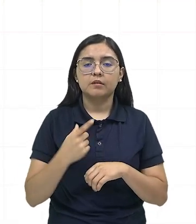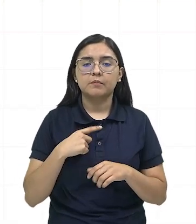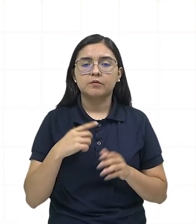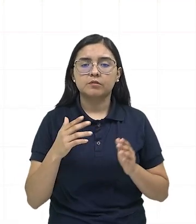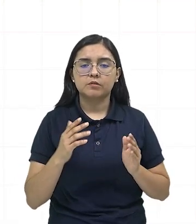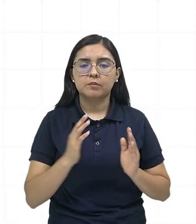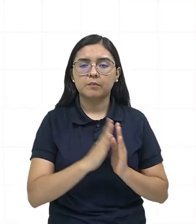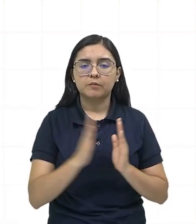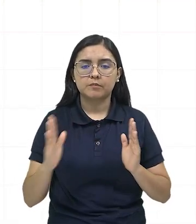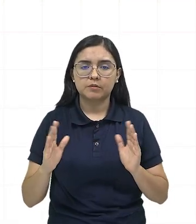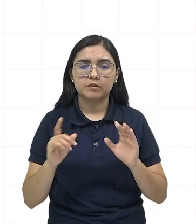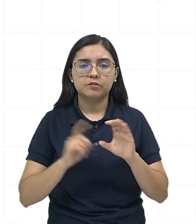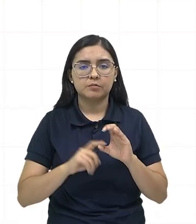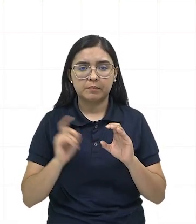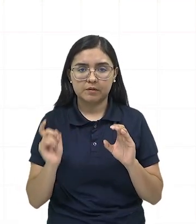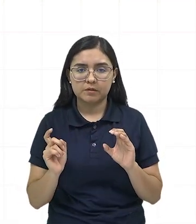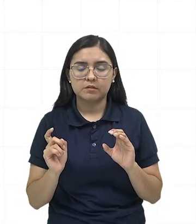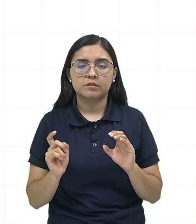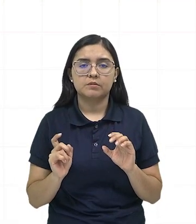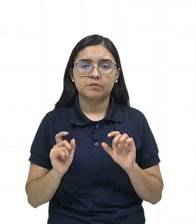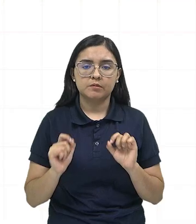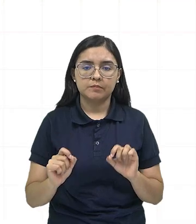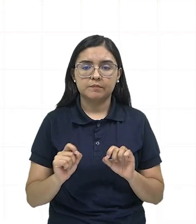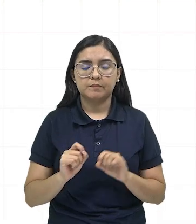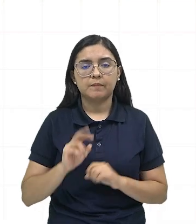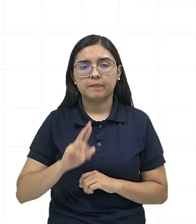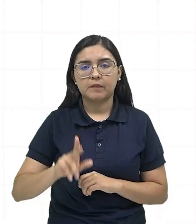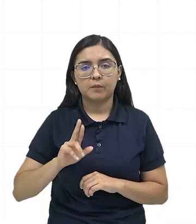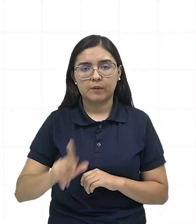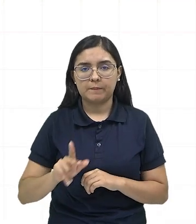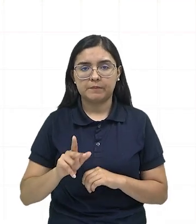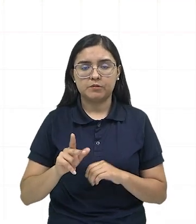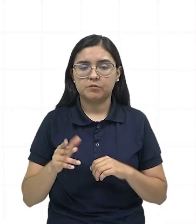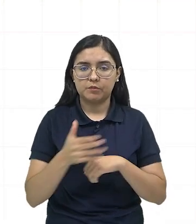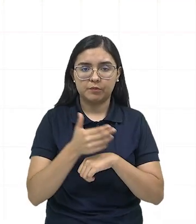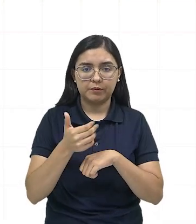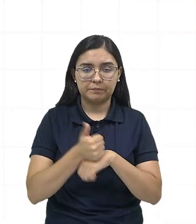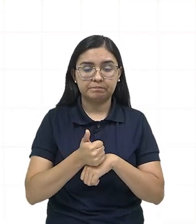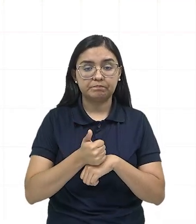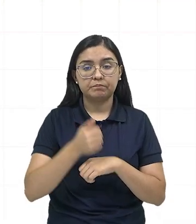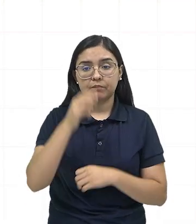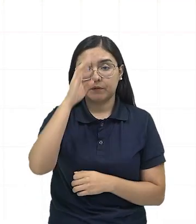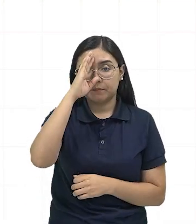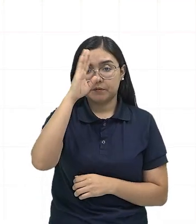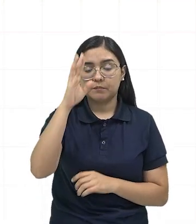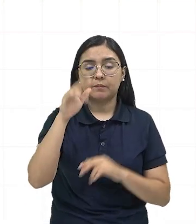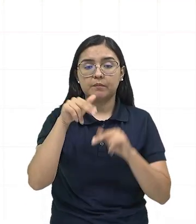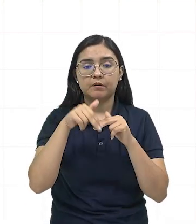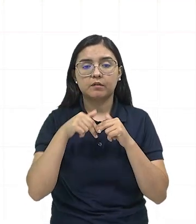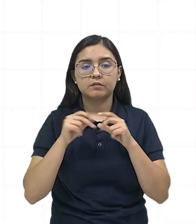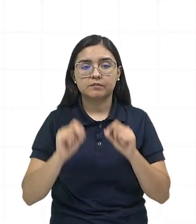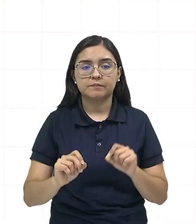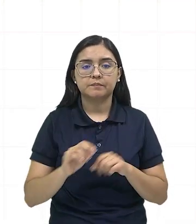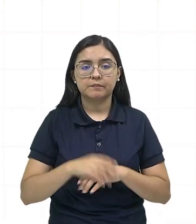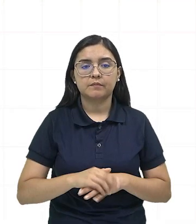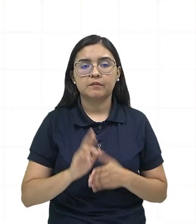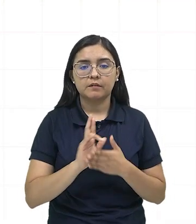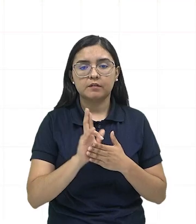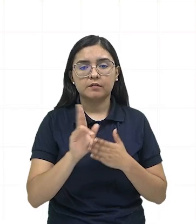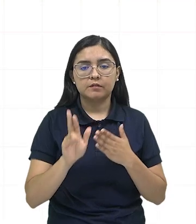de independência, não será mais colônia, tá? Principalmente devido às